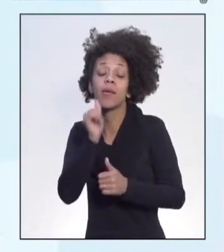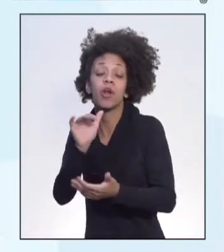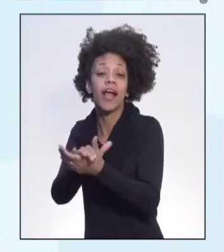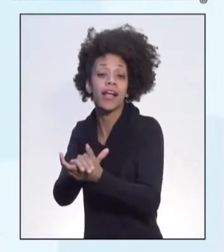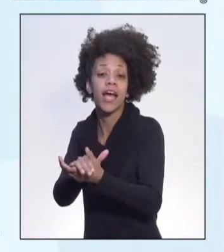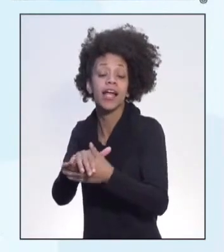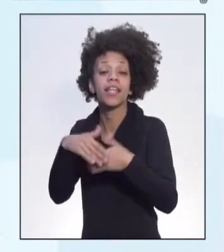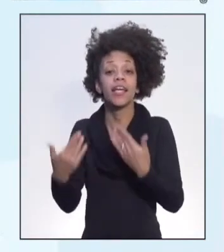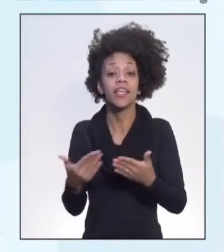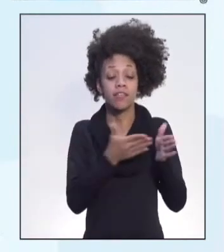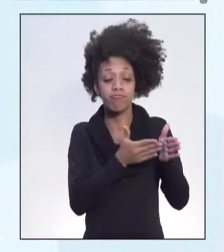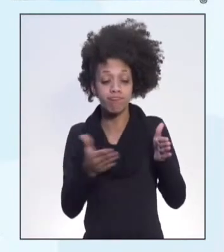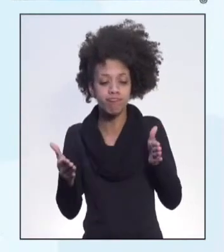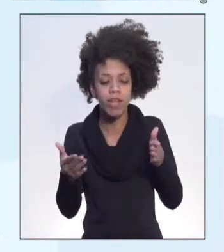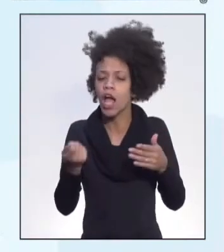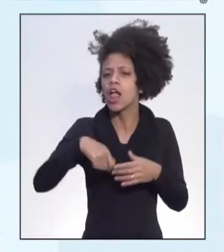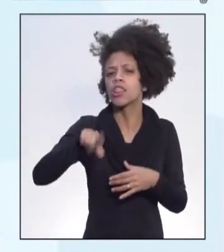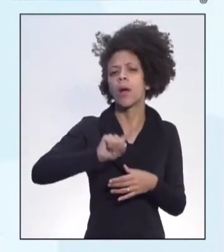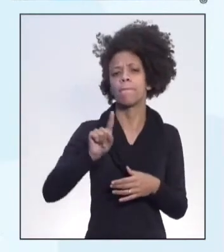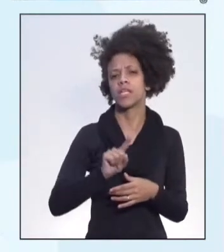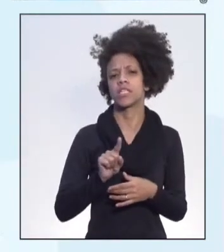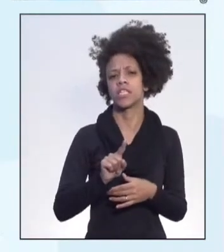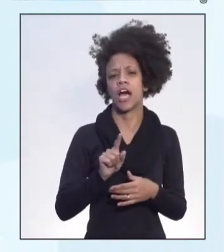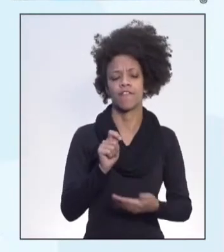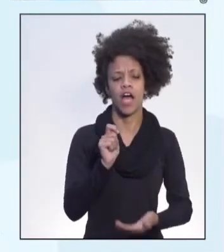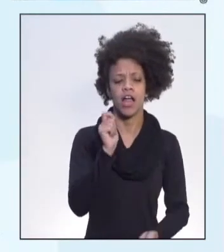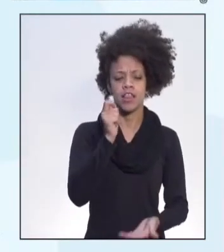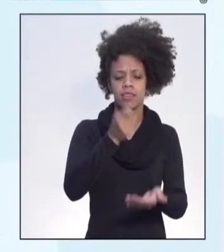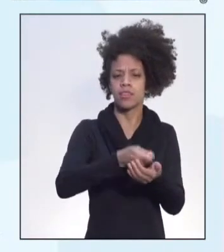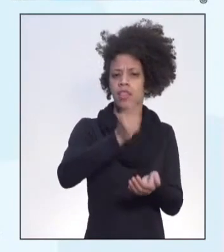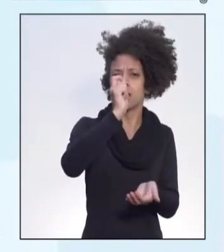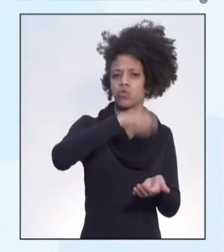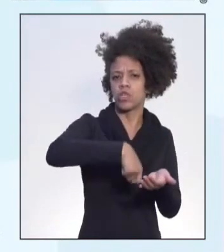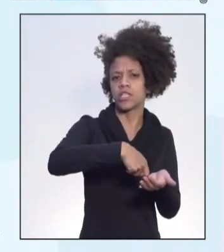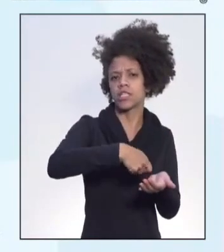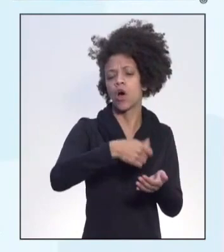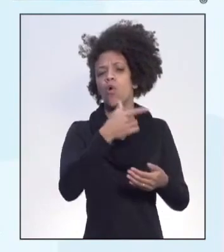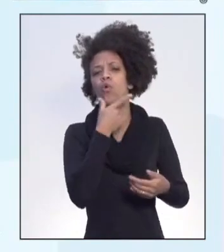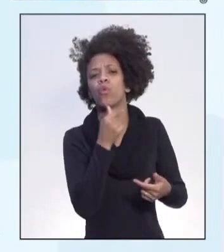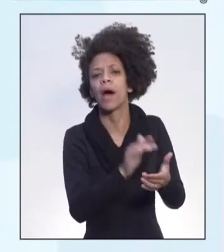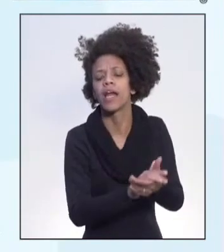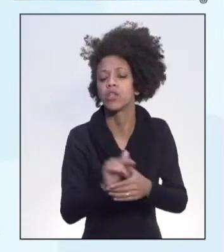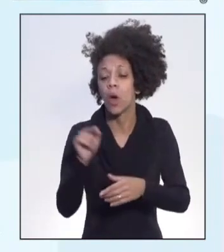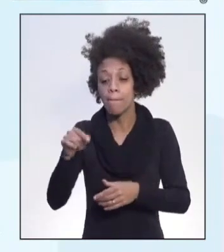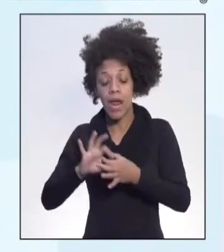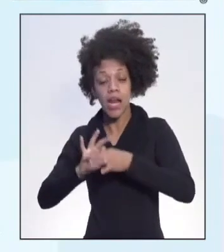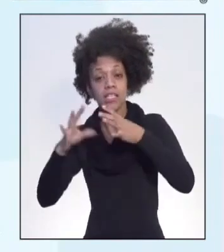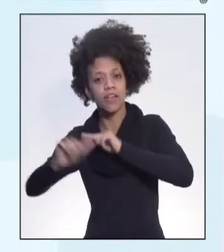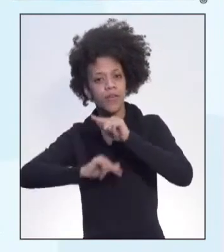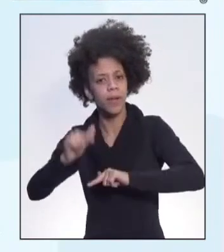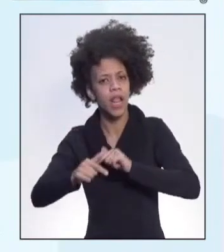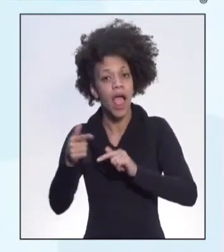as mulheres não precisavam mais da autorização dos maridos para trabalhar. Elas ganharam, né, conquistaram